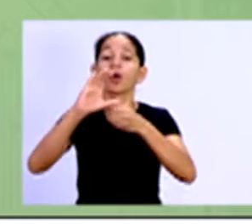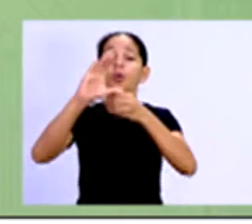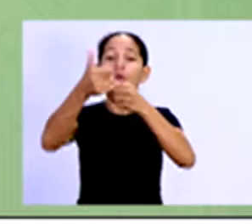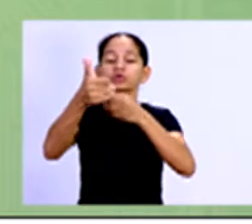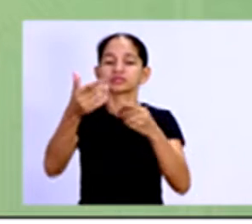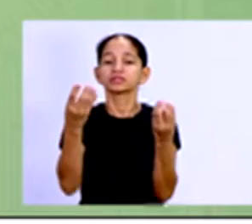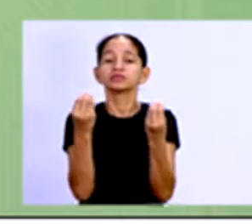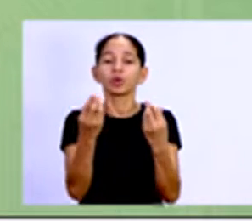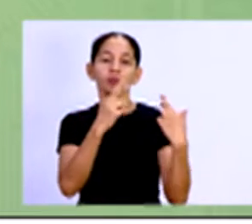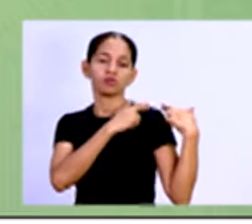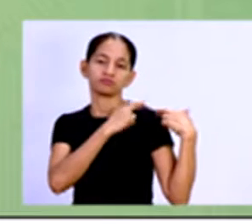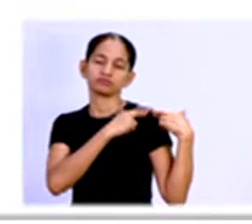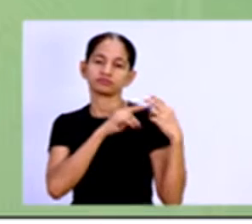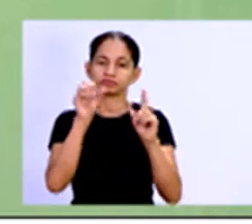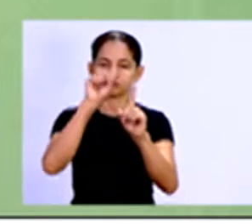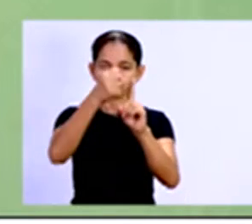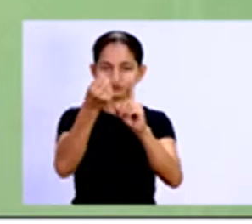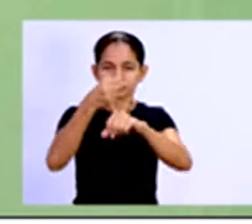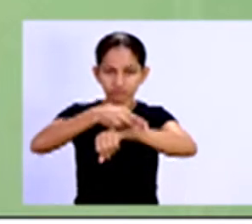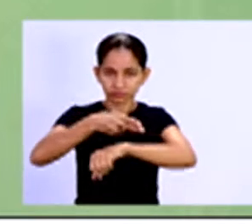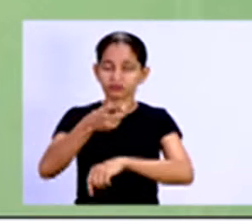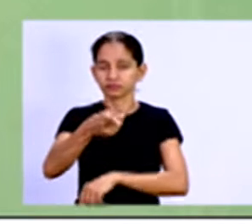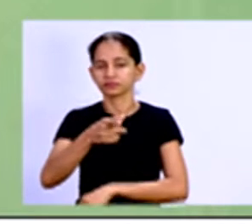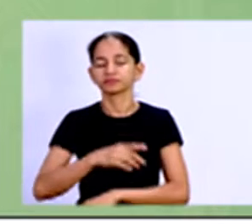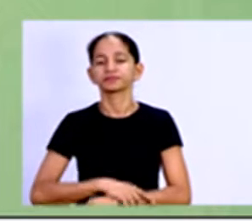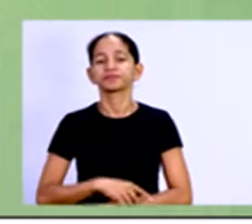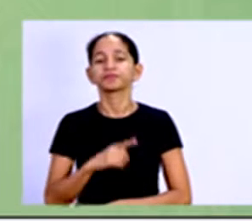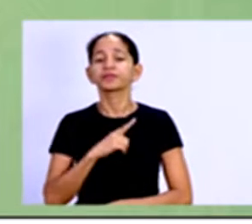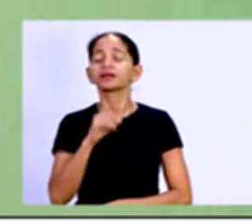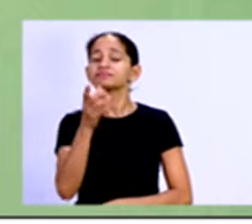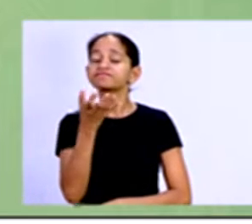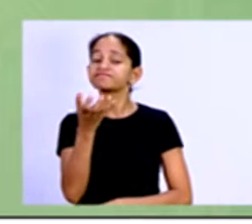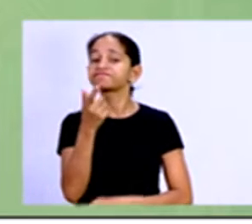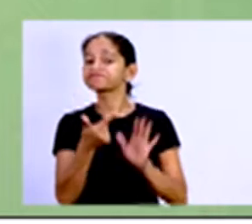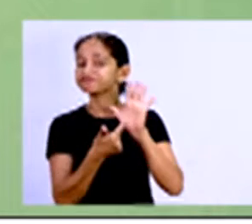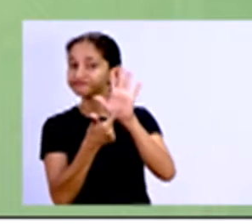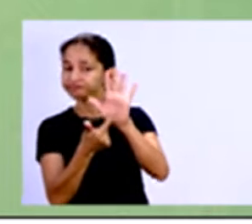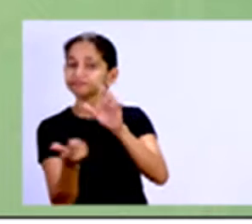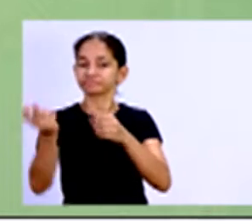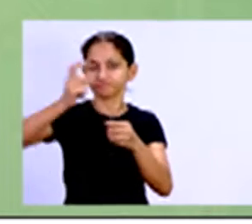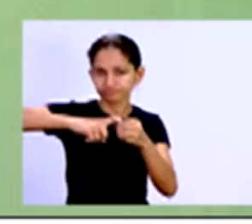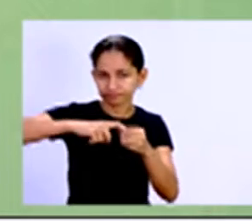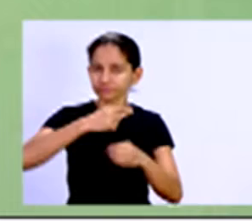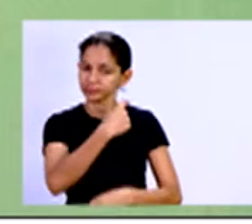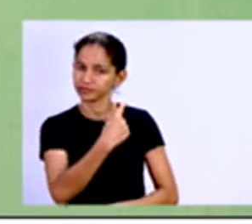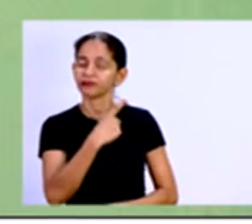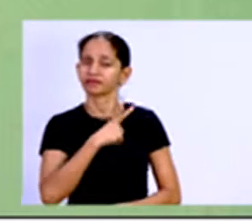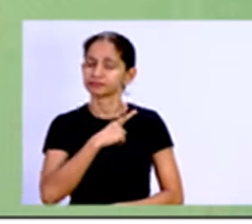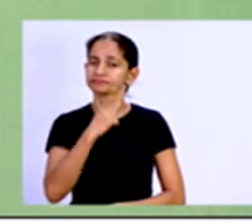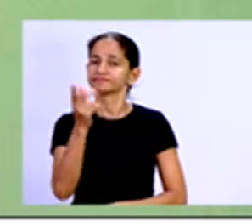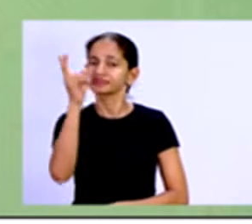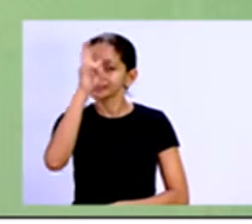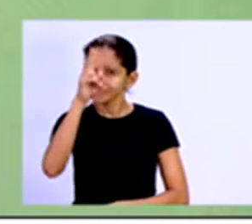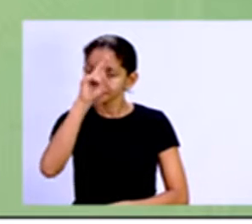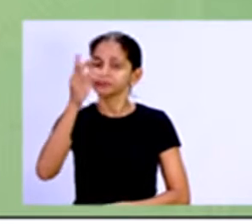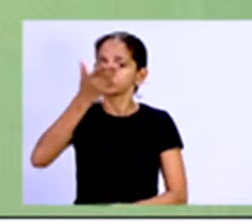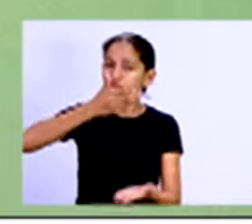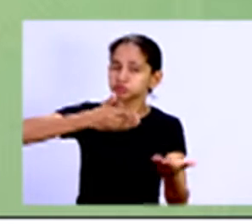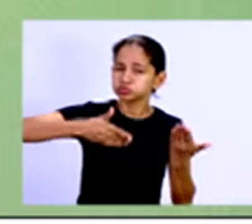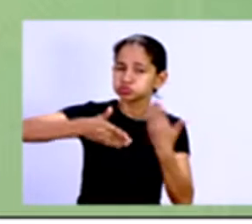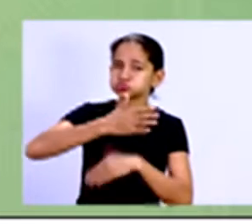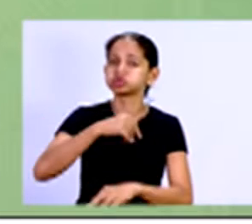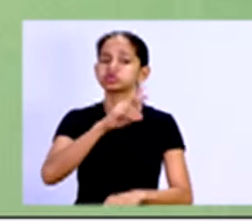papel social. E aí eu queria de novo retornar ao papel da socialização